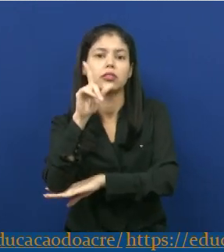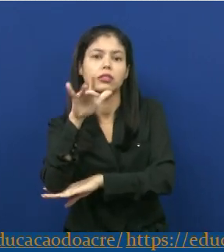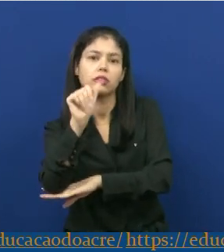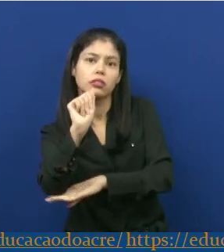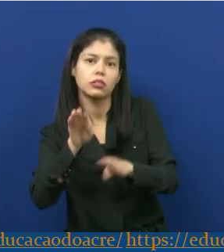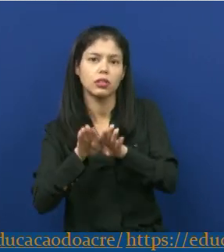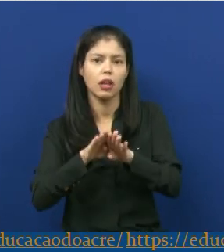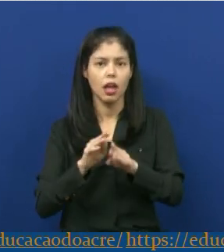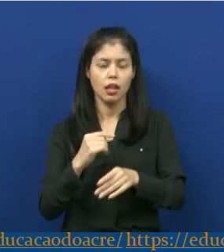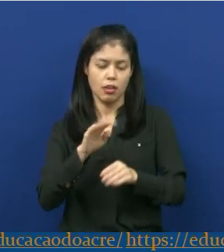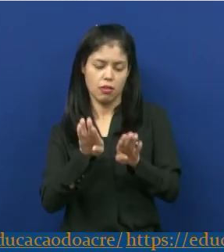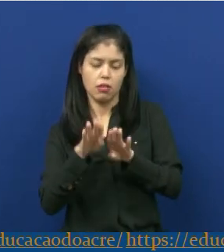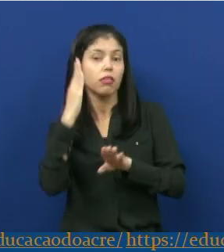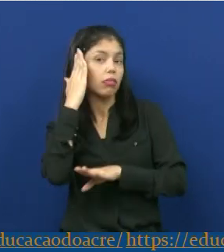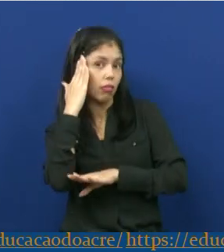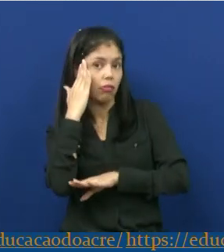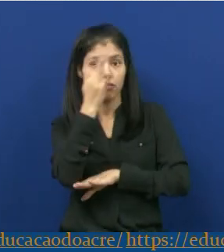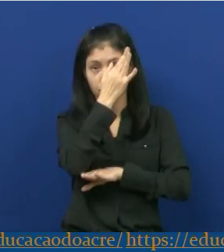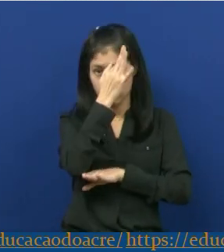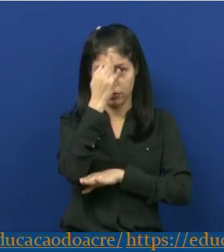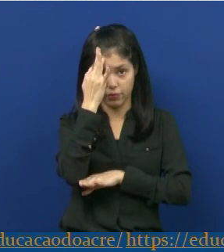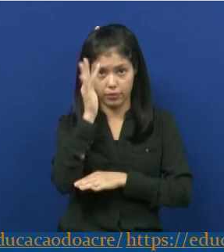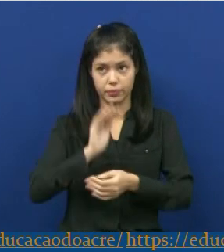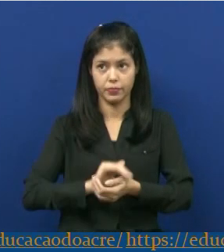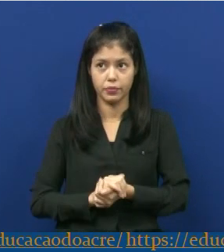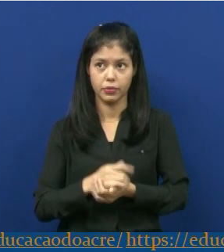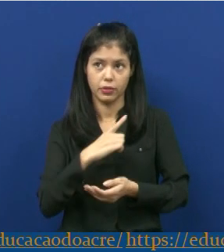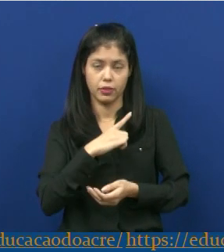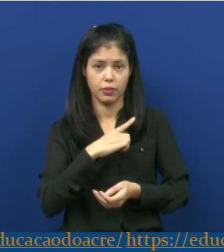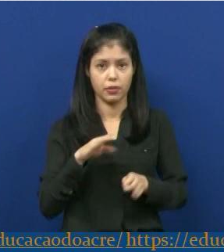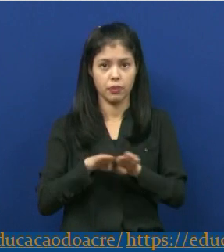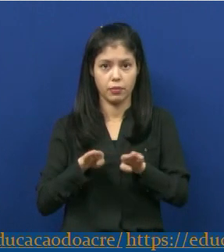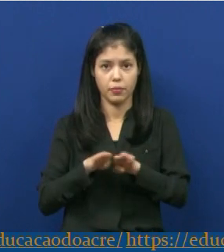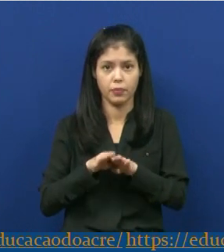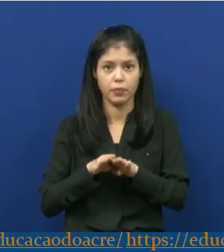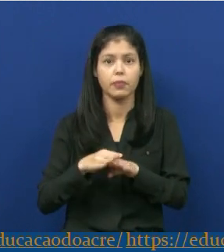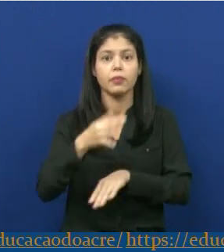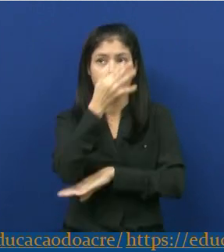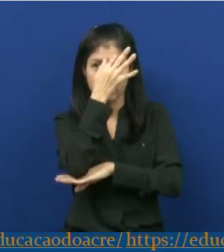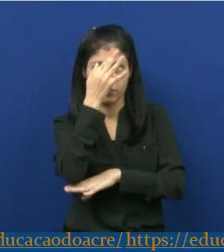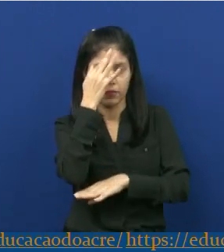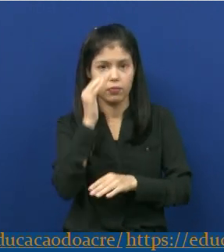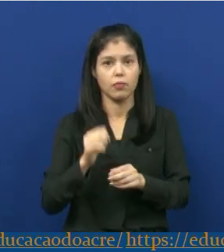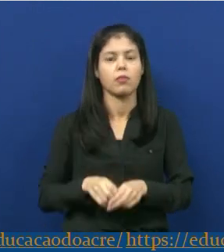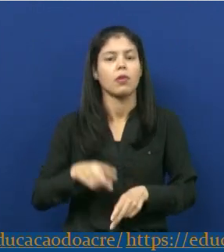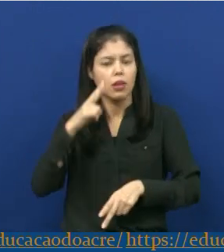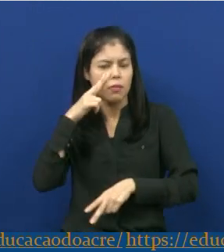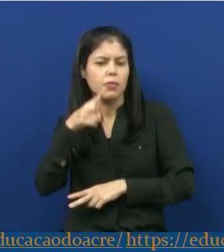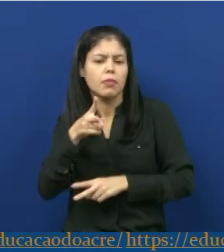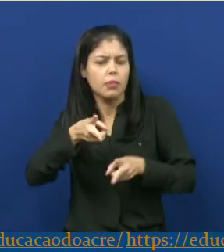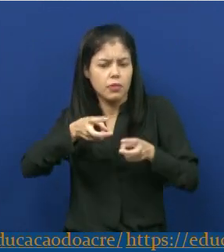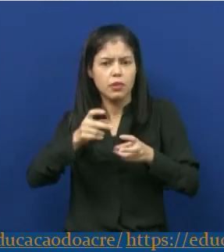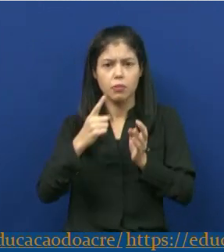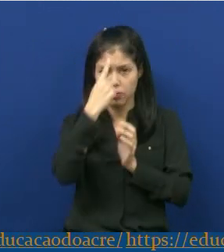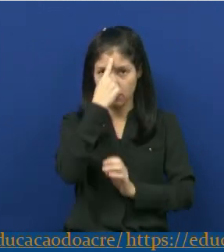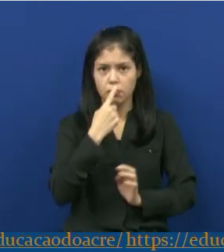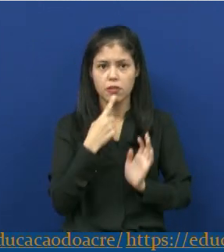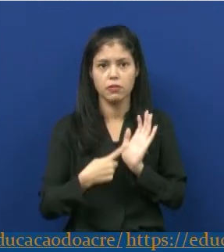sentido filosófico. Nós temos uma definição possível que vocês podem visualizar nessa imagem a